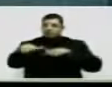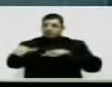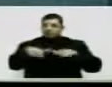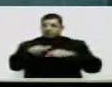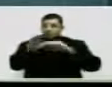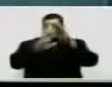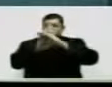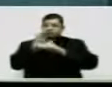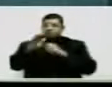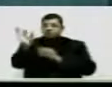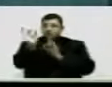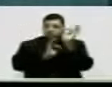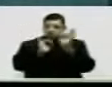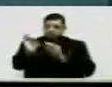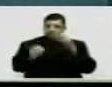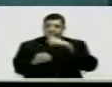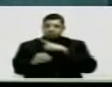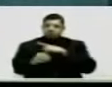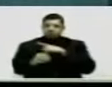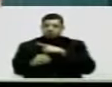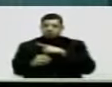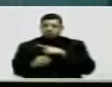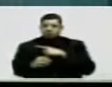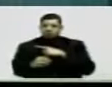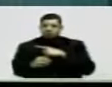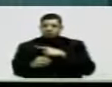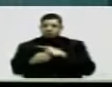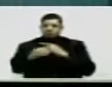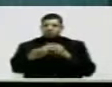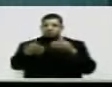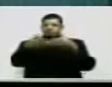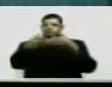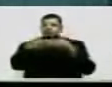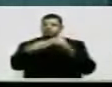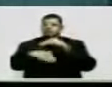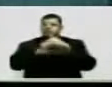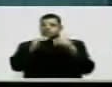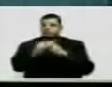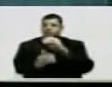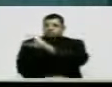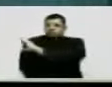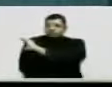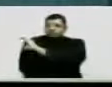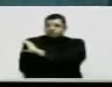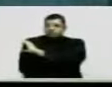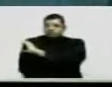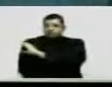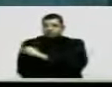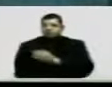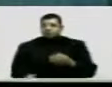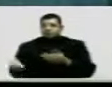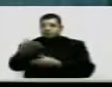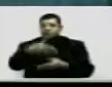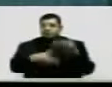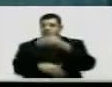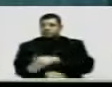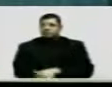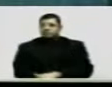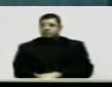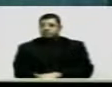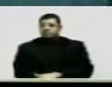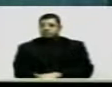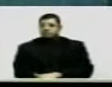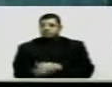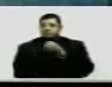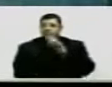aterros sanitários. O projeto tem, repito, parecer favorável de todas as comissões, com a emenda apresentada pelo deputado Chico